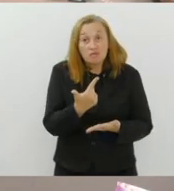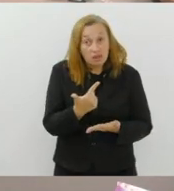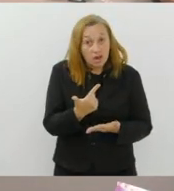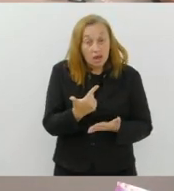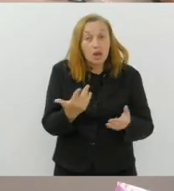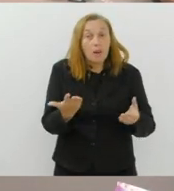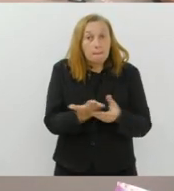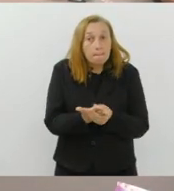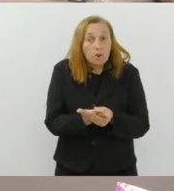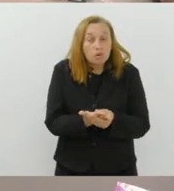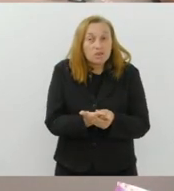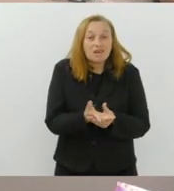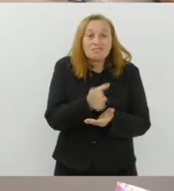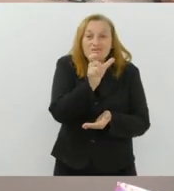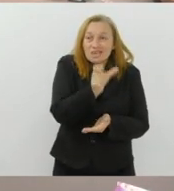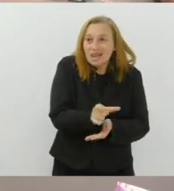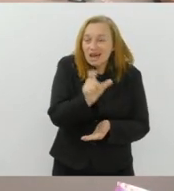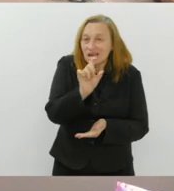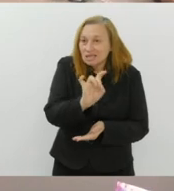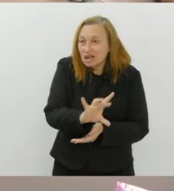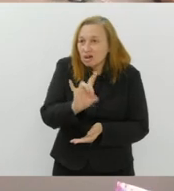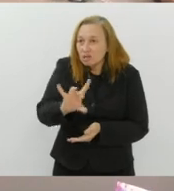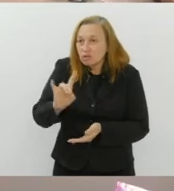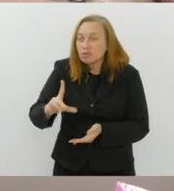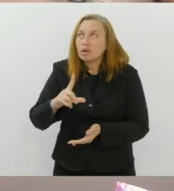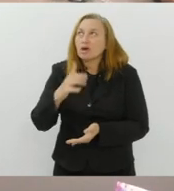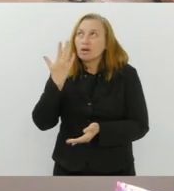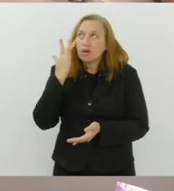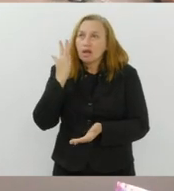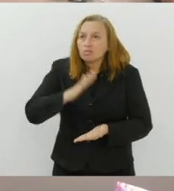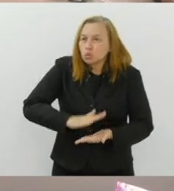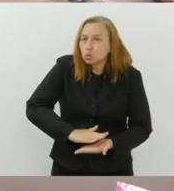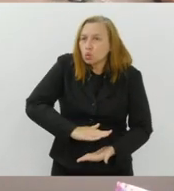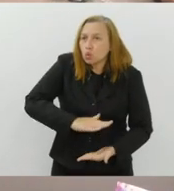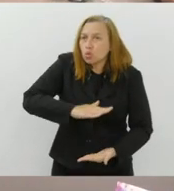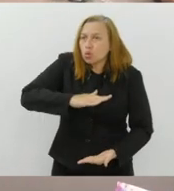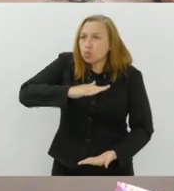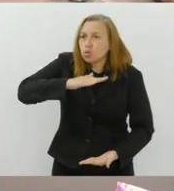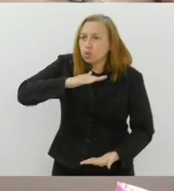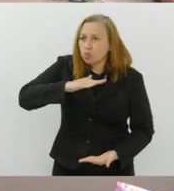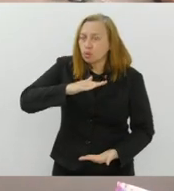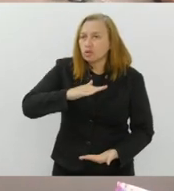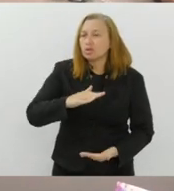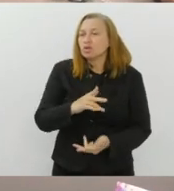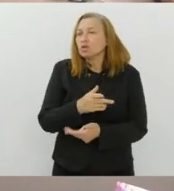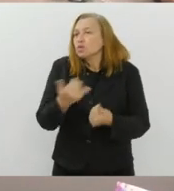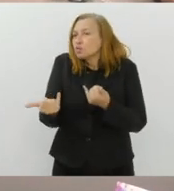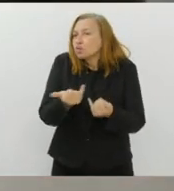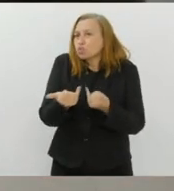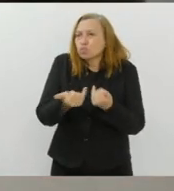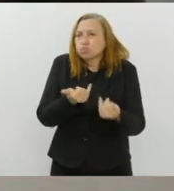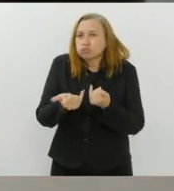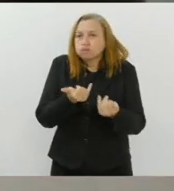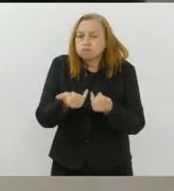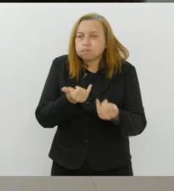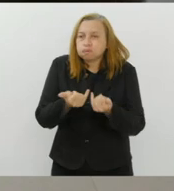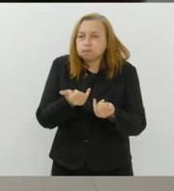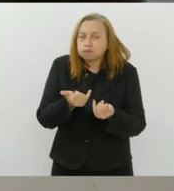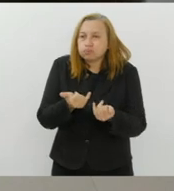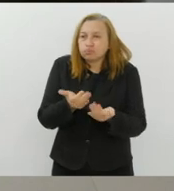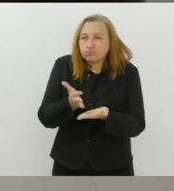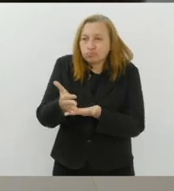processo por processo. Eu lembro que teve uma movimentação grande de busca de informações, levantamentos de